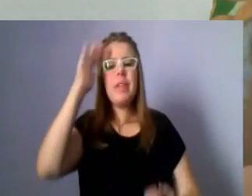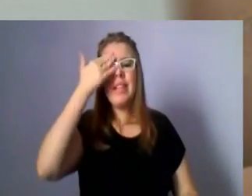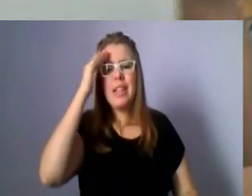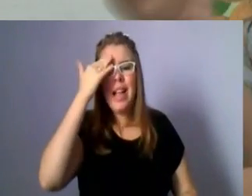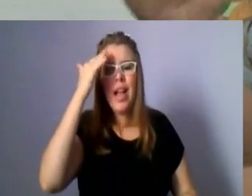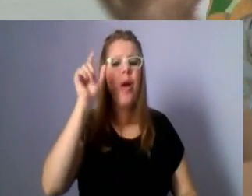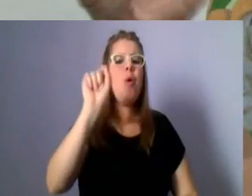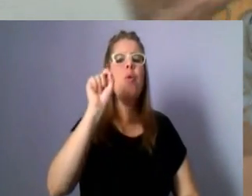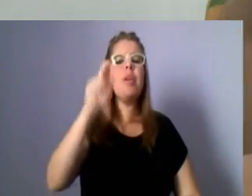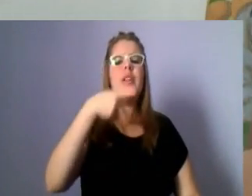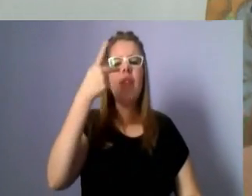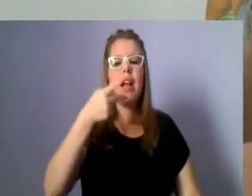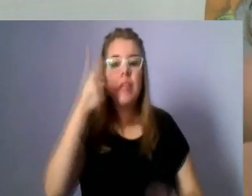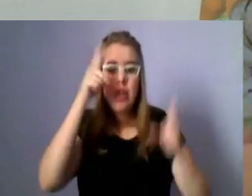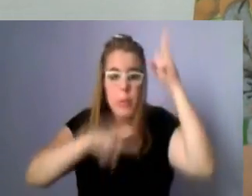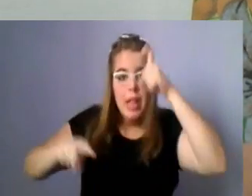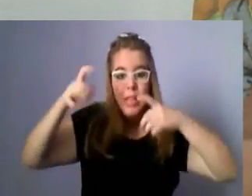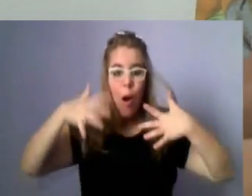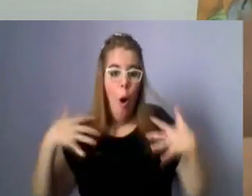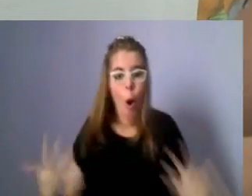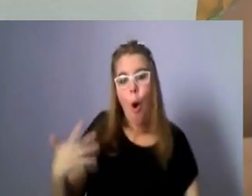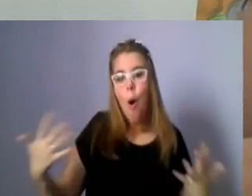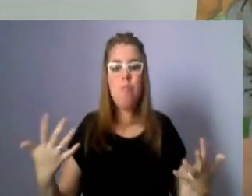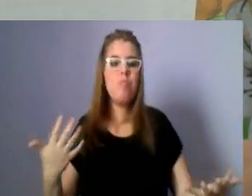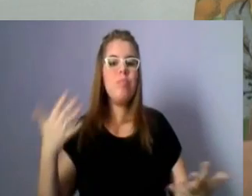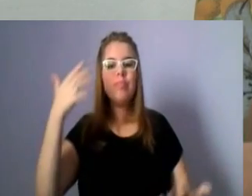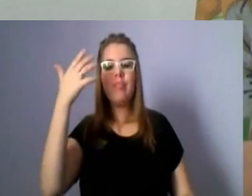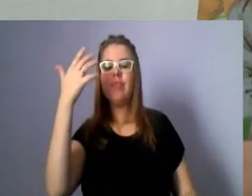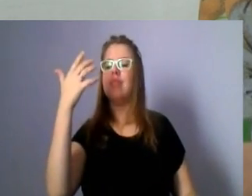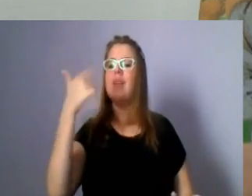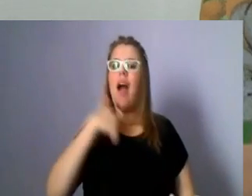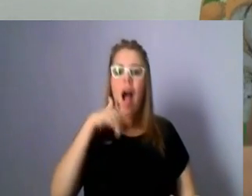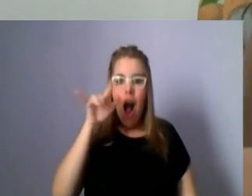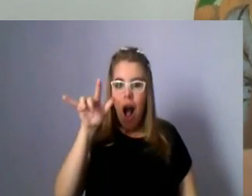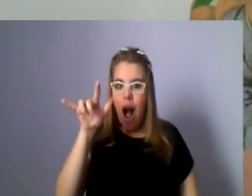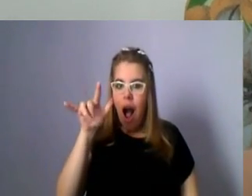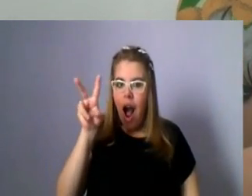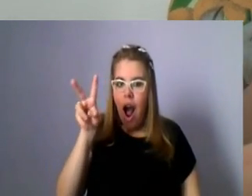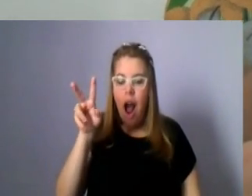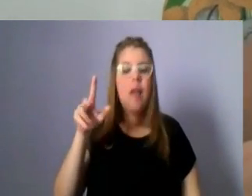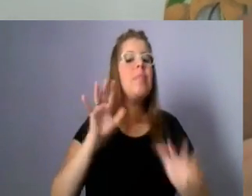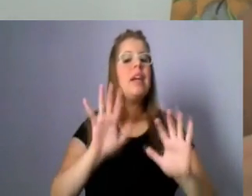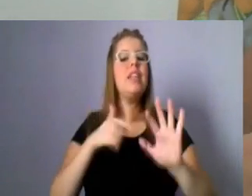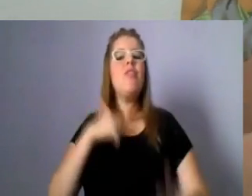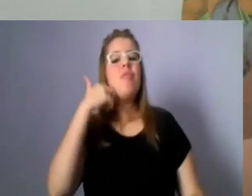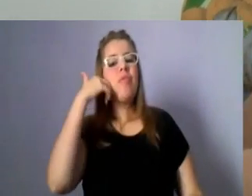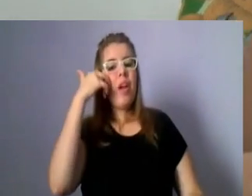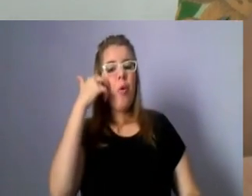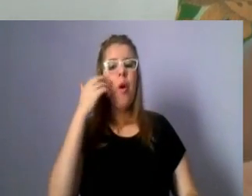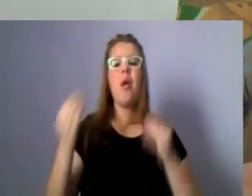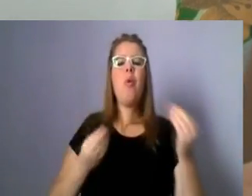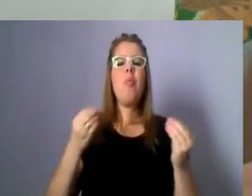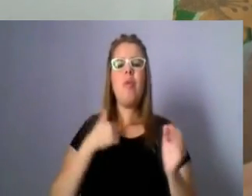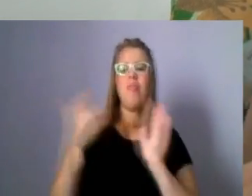entender o que eles estão falando? E era tão expressivo, corpo, expressão facial, aquilo me encantava. Mas eu tinha muita vergonha,